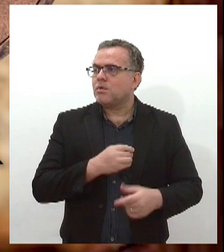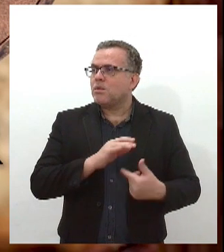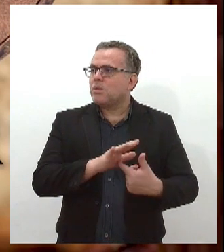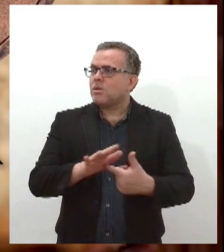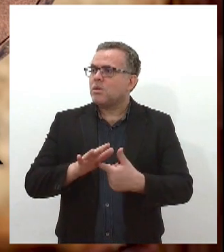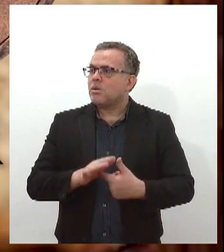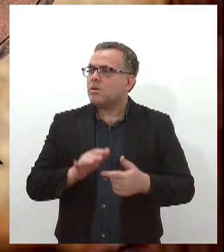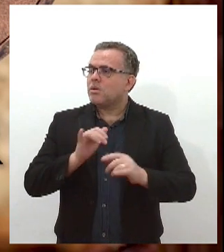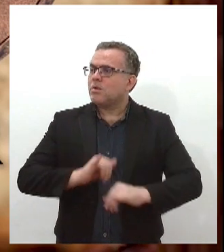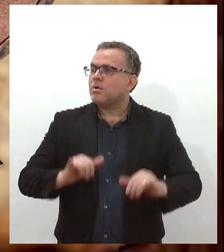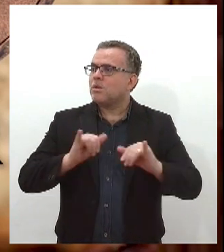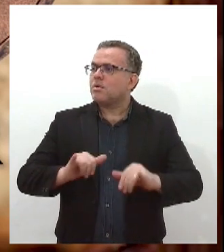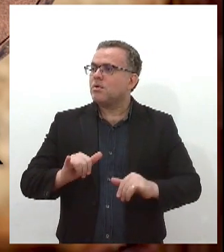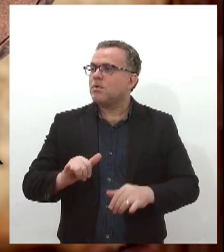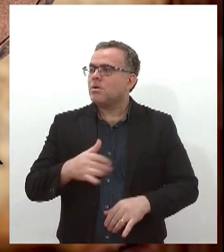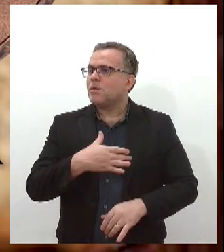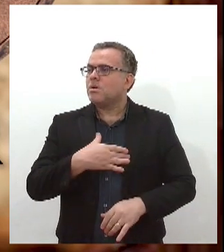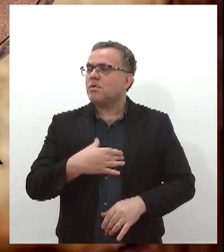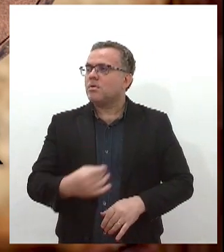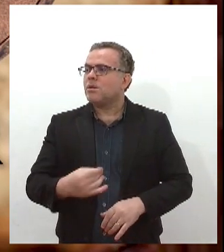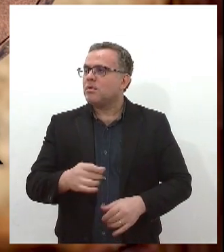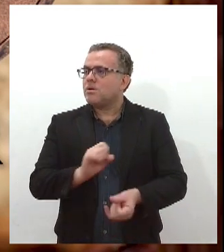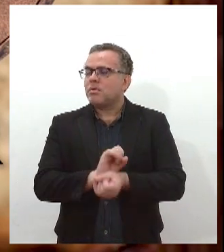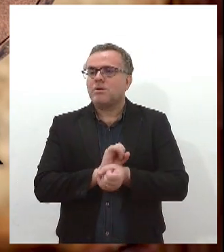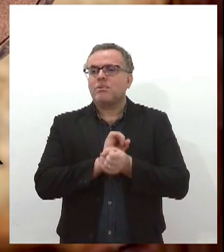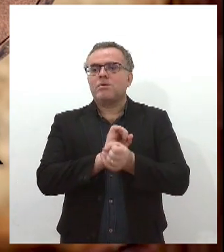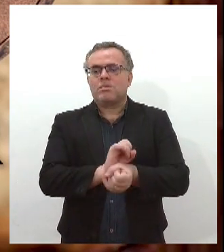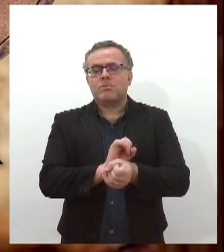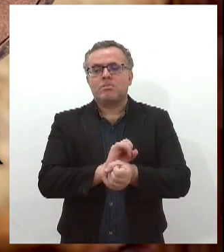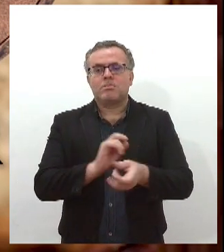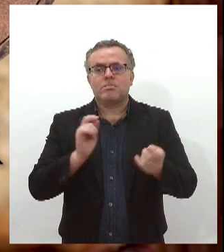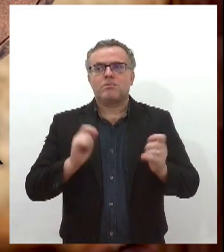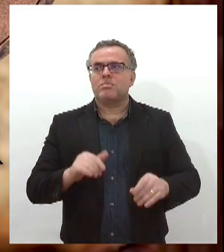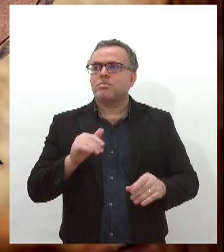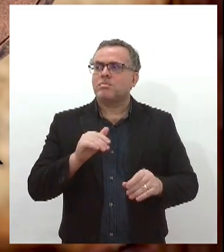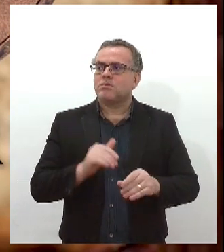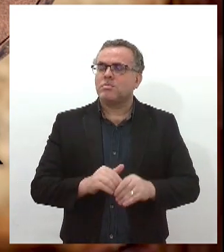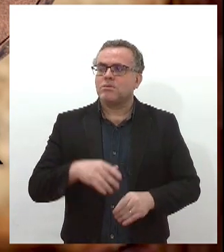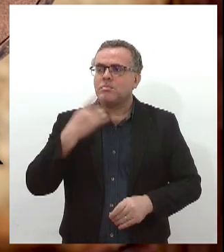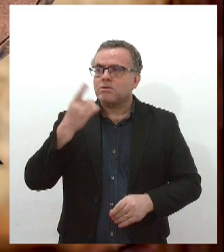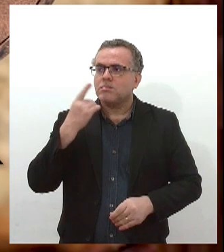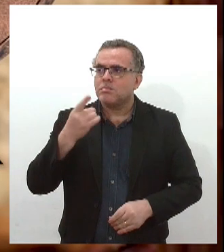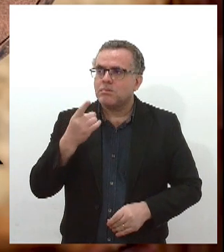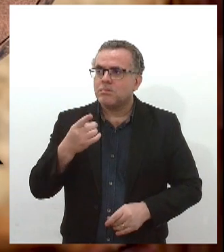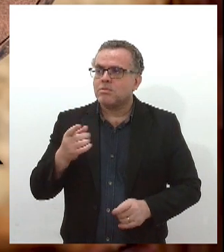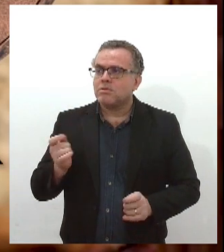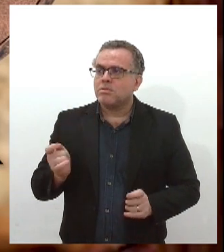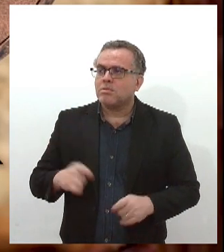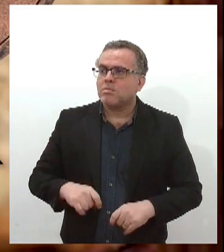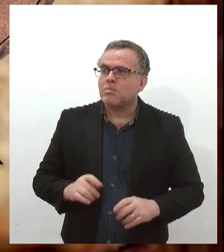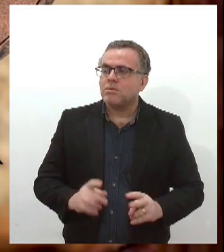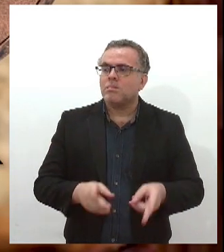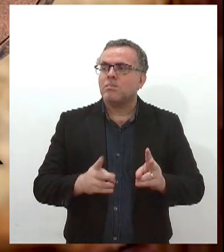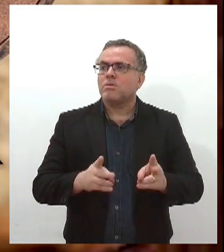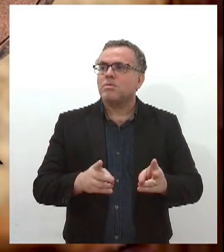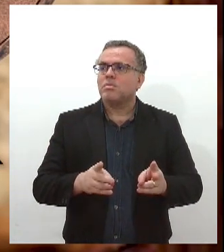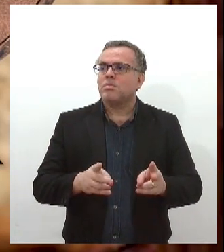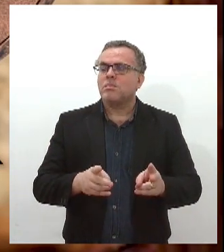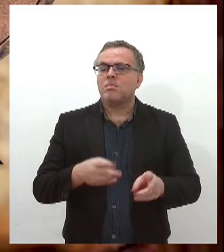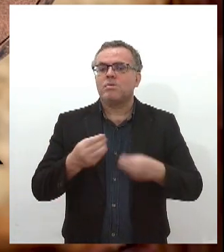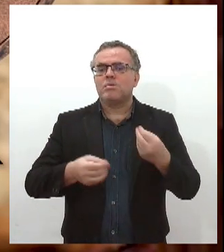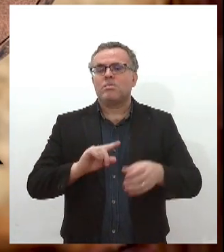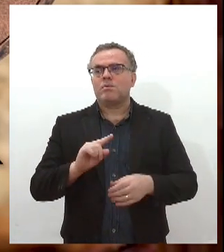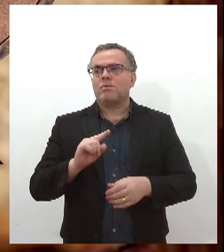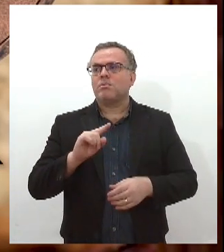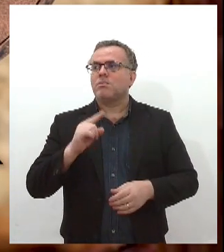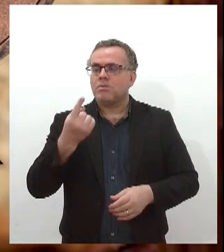filha de uma escrava liberta, foi eleita deputada em Santa Catarina, a primeira parlamentar